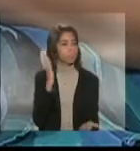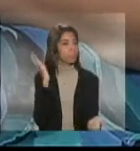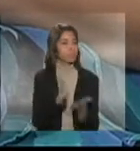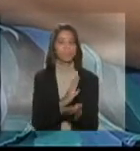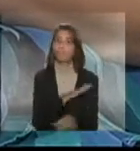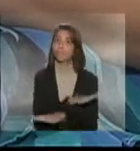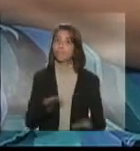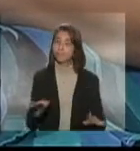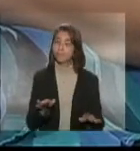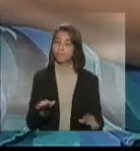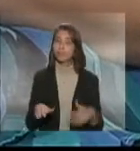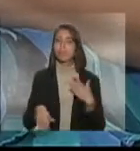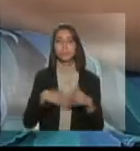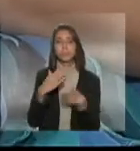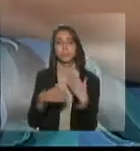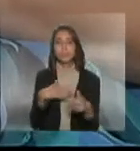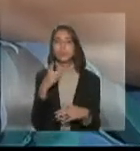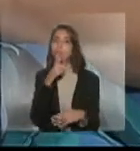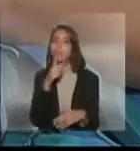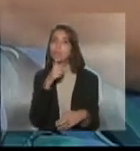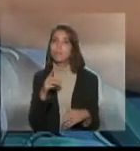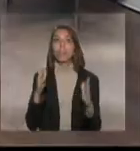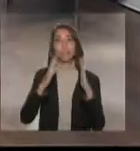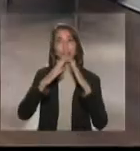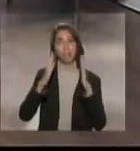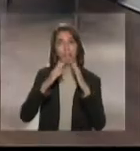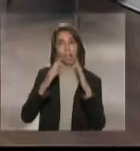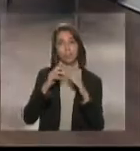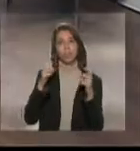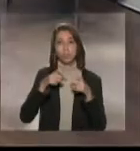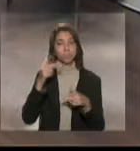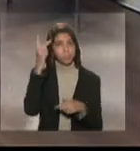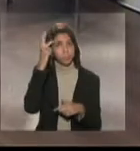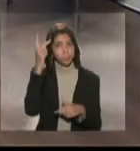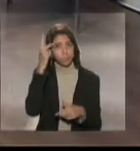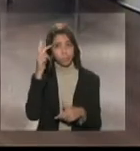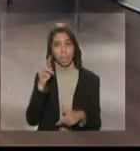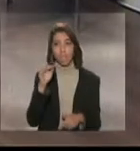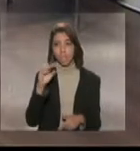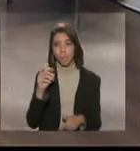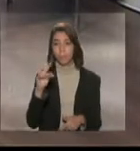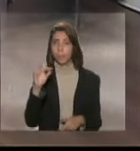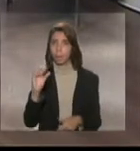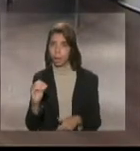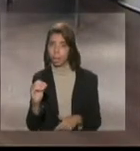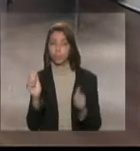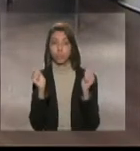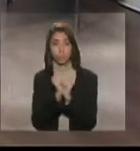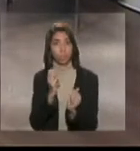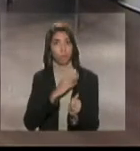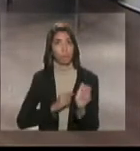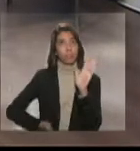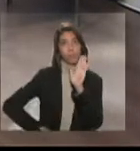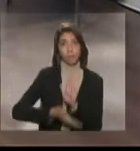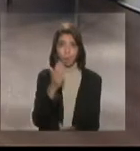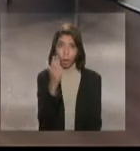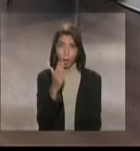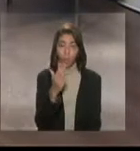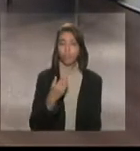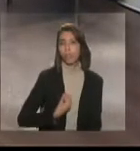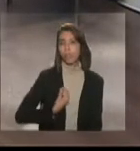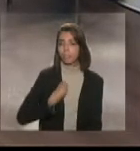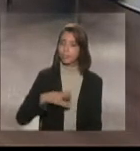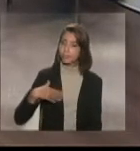basta ela era uma casa no interior dia do rio preto nem rio preto e ela vai pra lá foge com o filho e ela vai